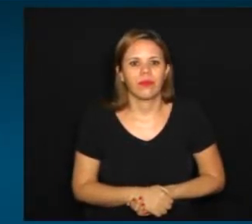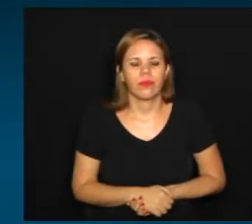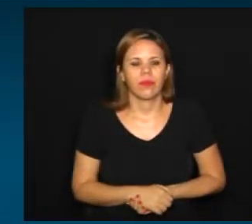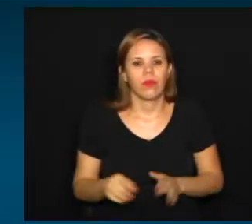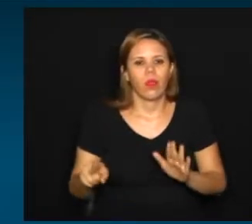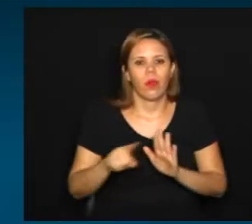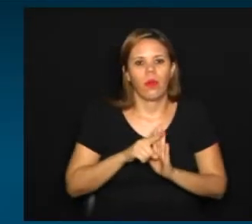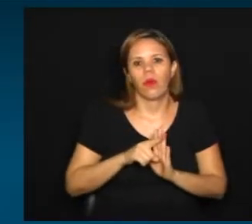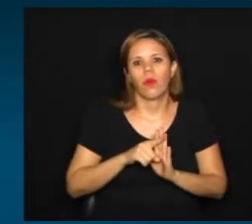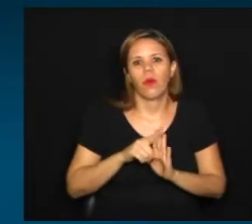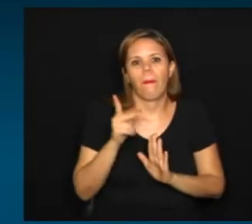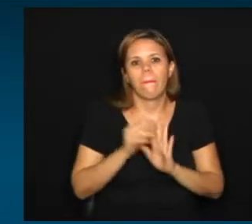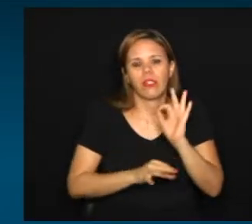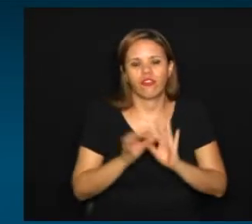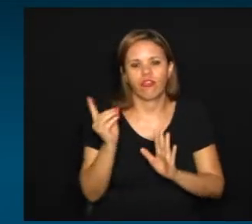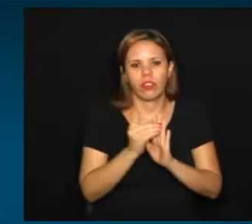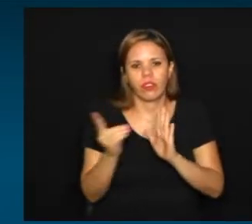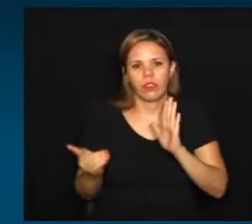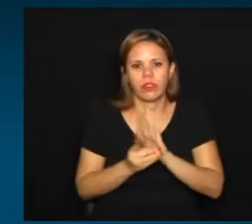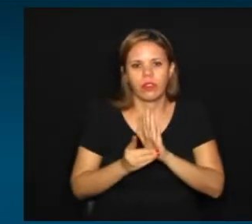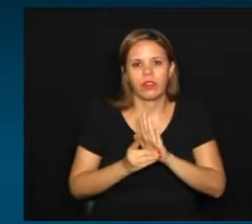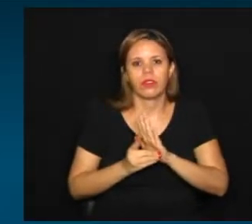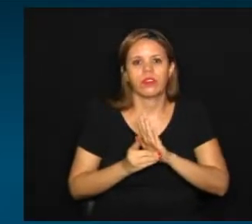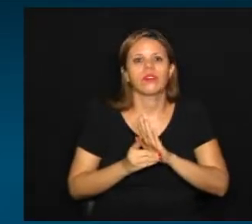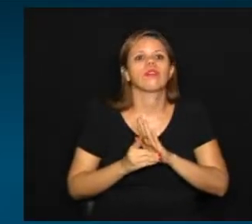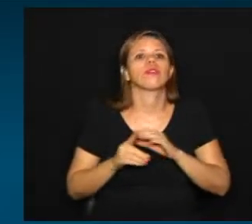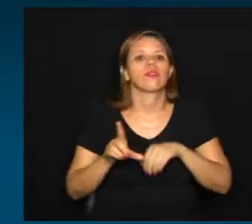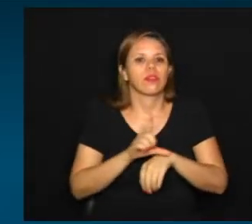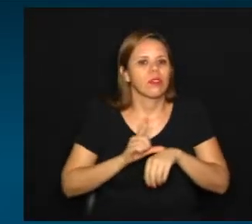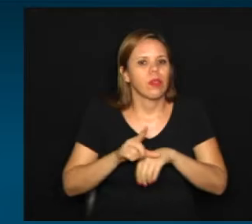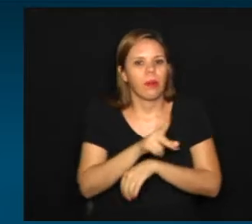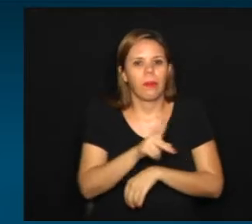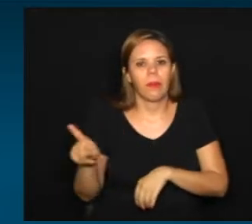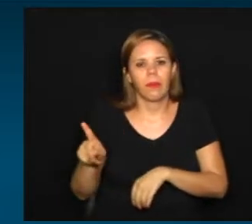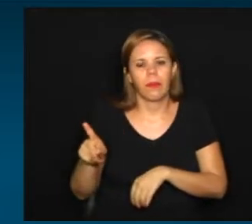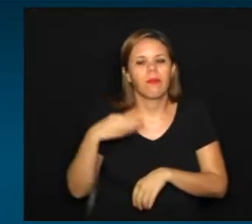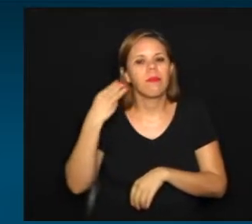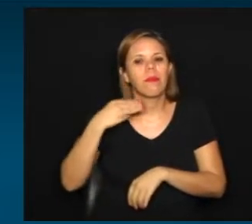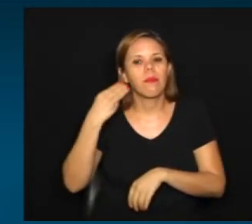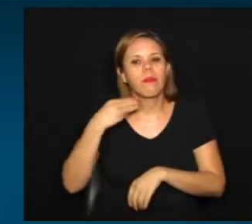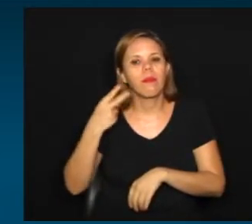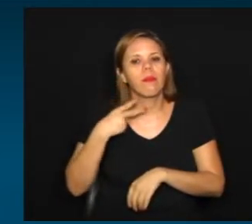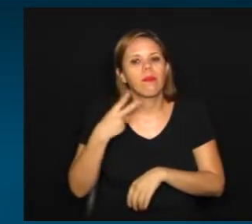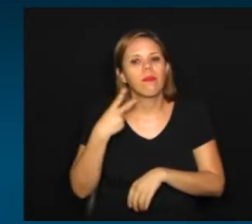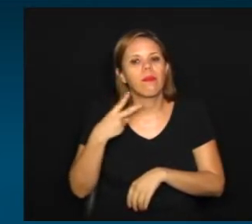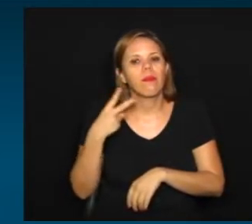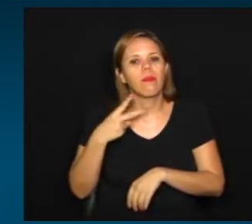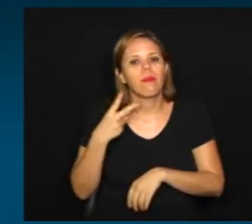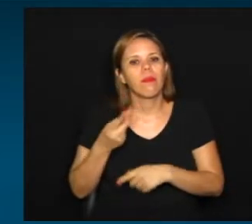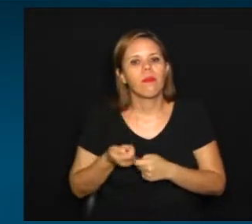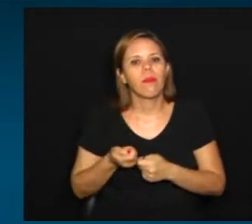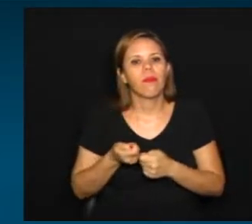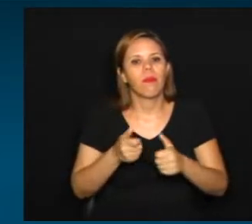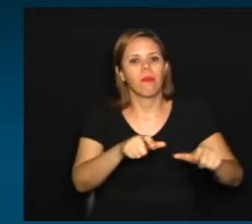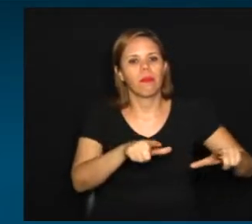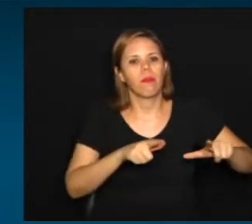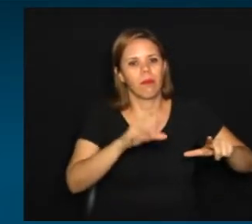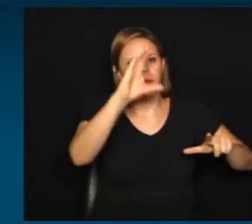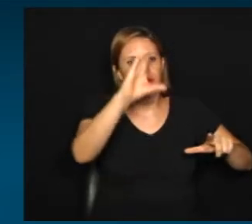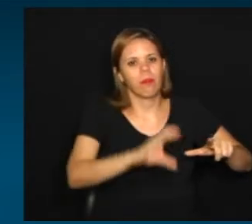1 da pauta é o projeto de decreto legislativo de autoria do presidente da Câmara, Marcos Bernardelli, que concede o título de